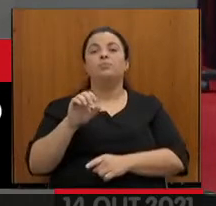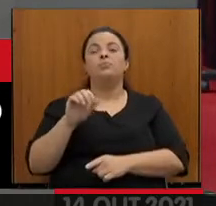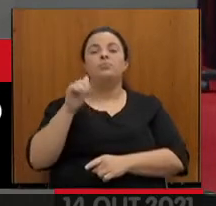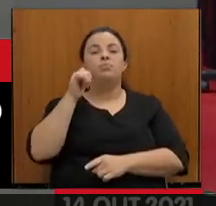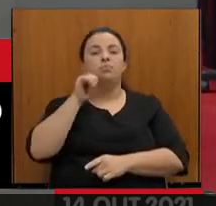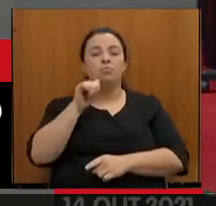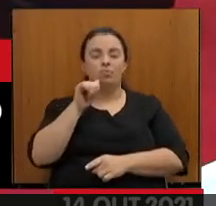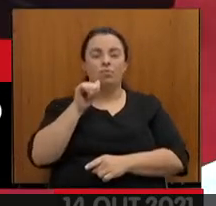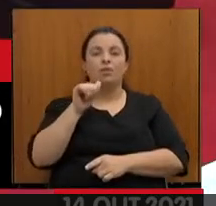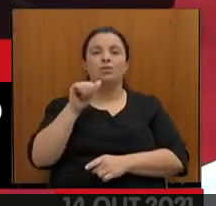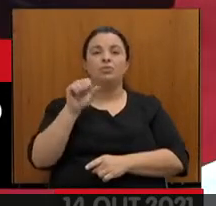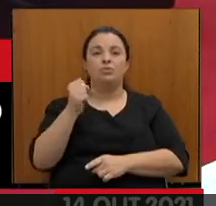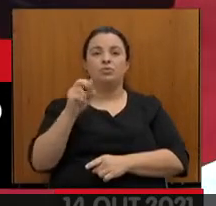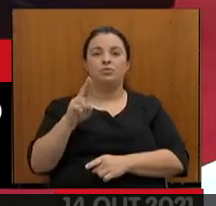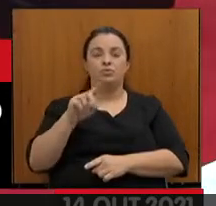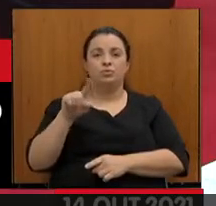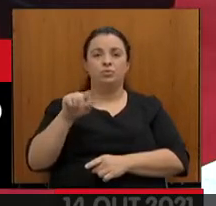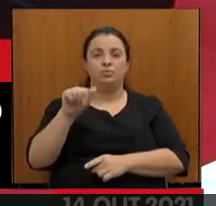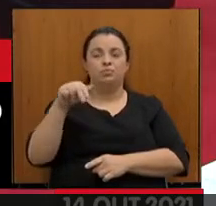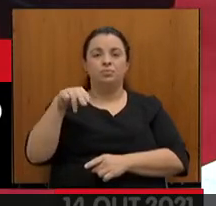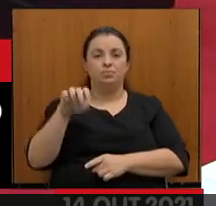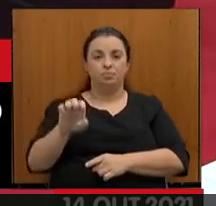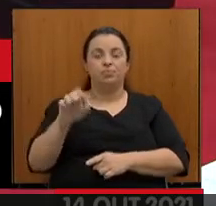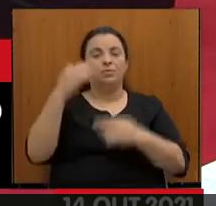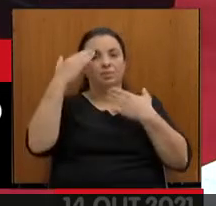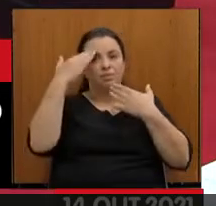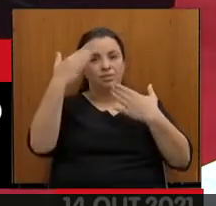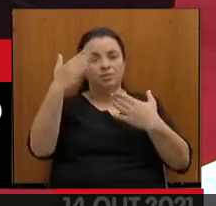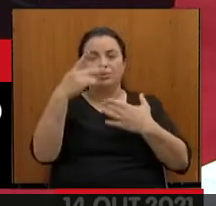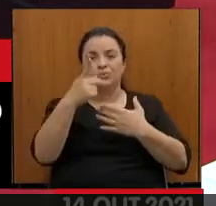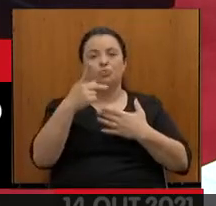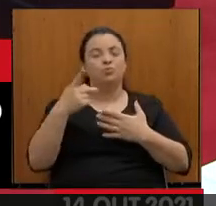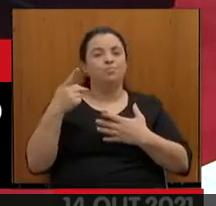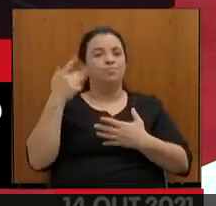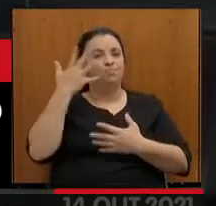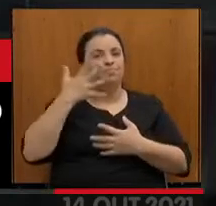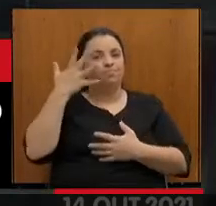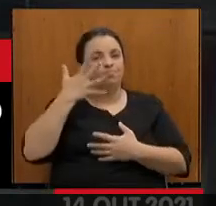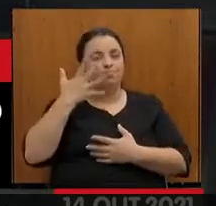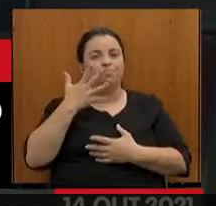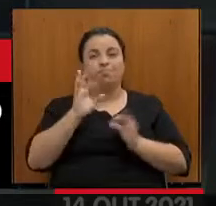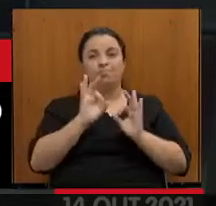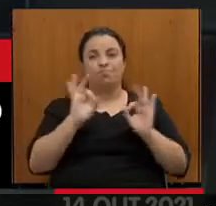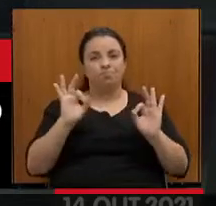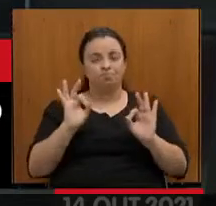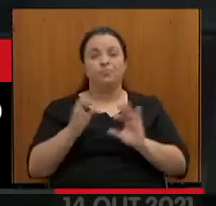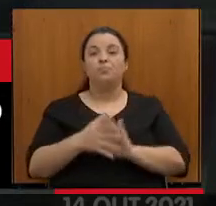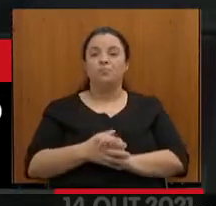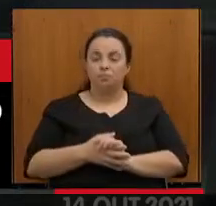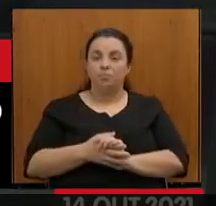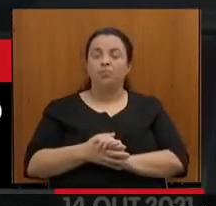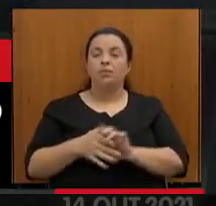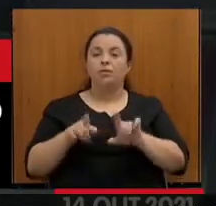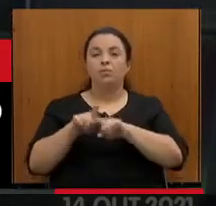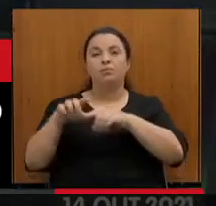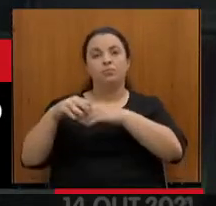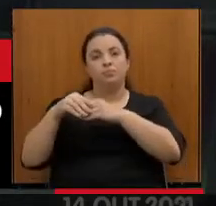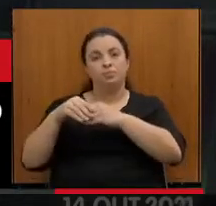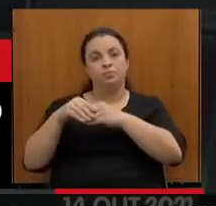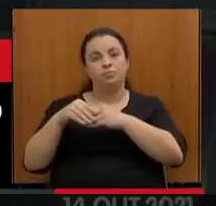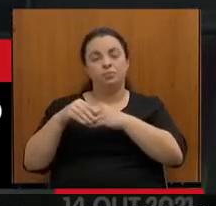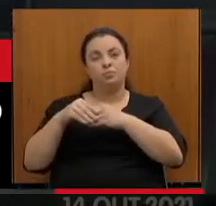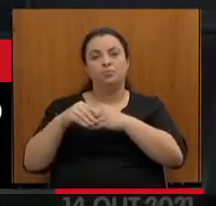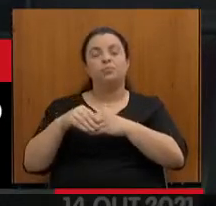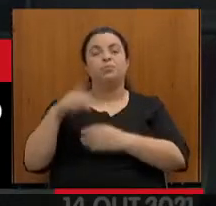agradeço essa brilhante apresentação. Cumprimento o excelentíssimo senhor deputado